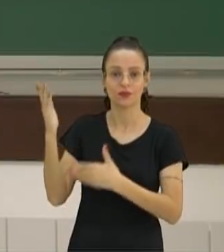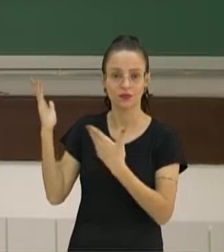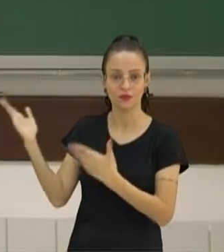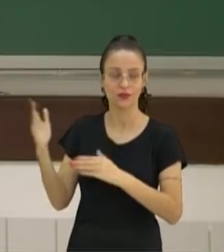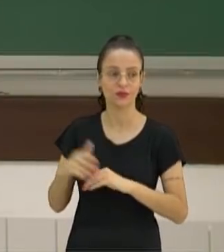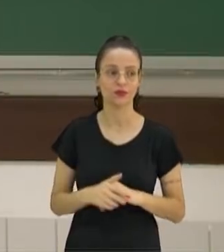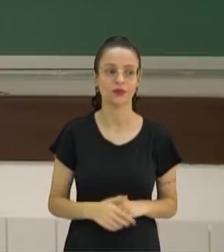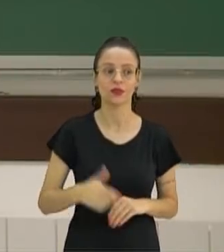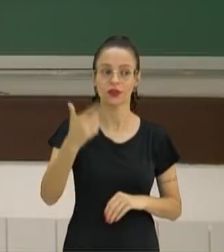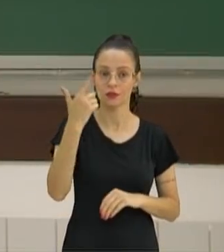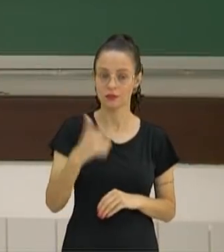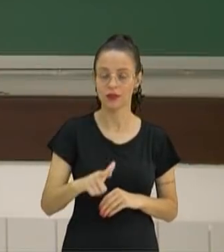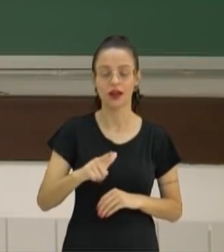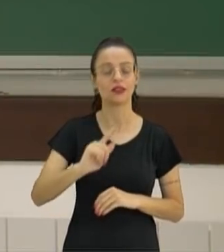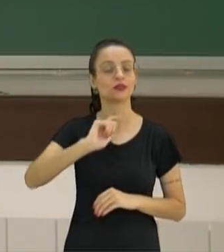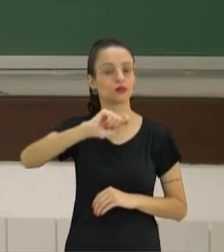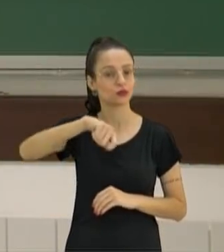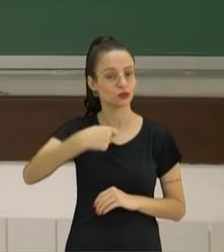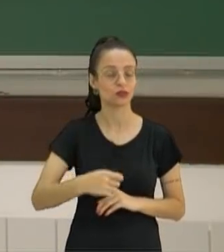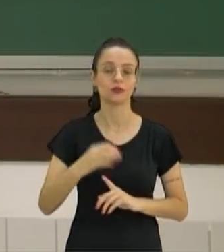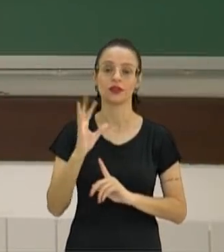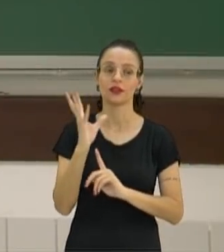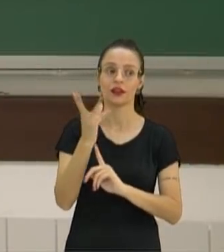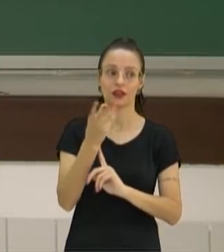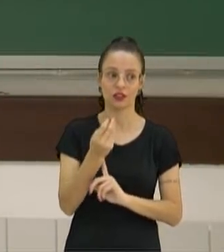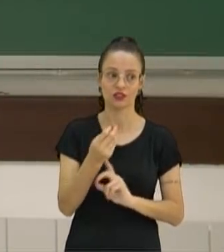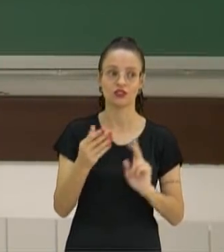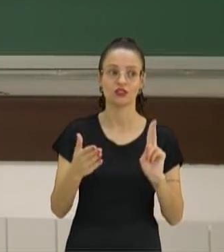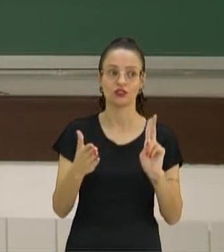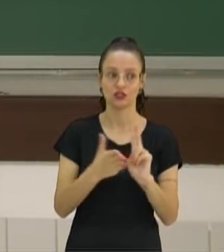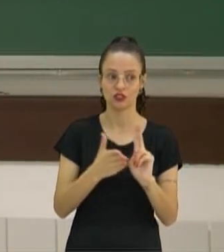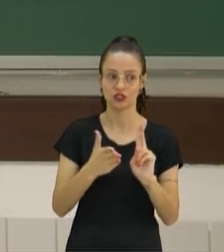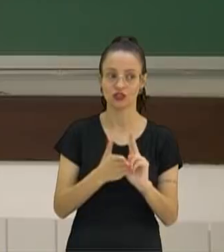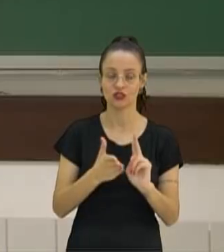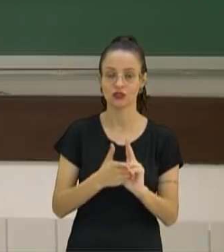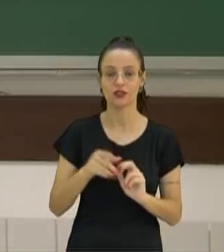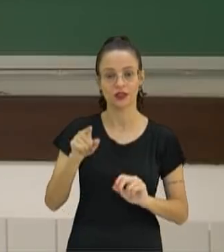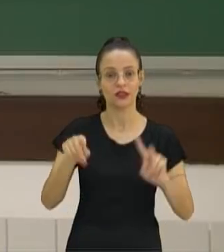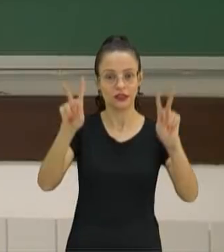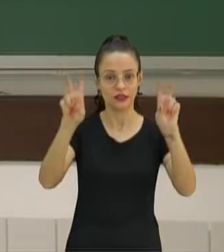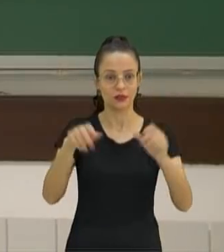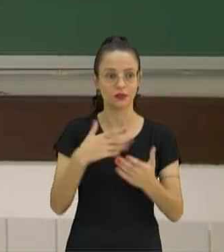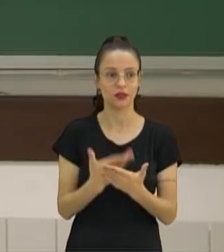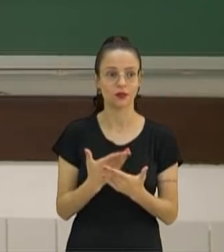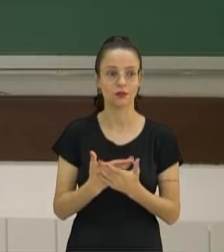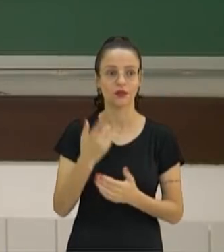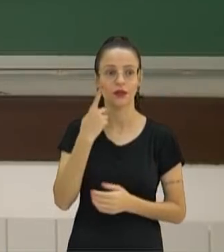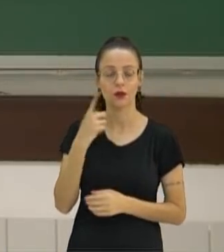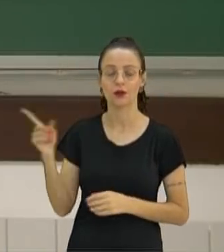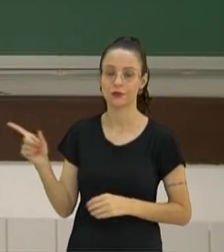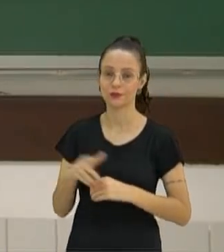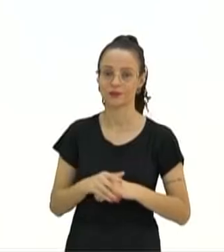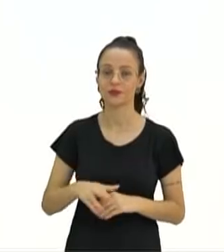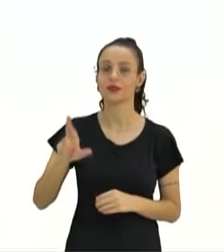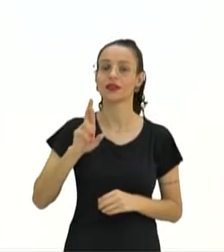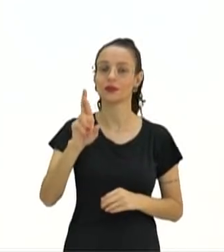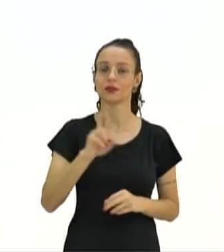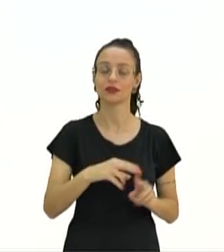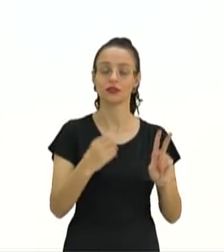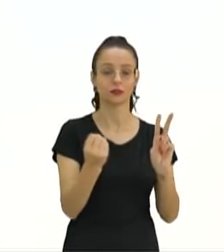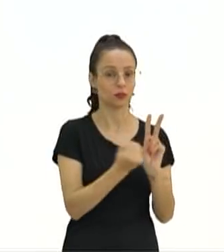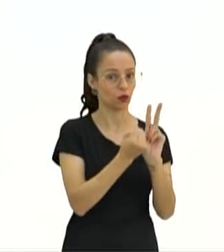aqui? Mais um pouquinho sobre arte indígena, que é bem o tema da nossa aula. Olha, as representações